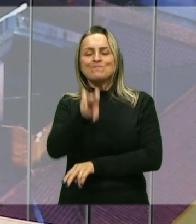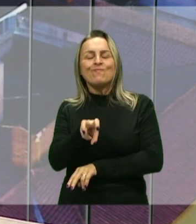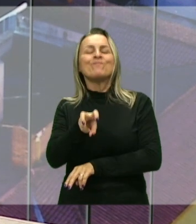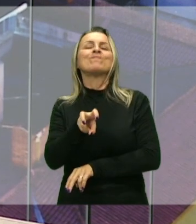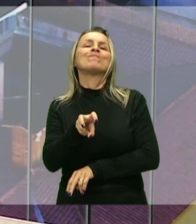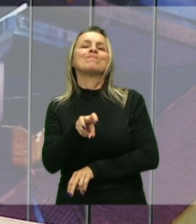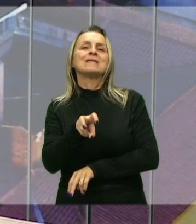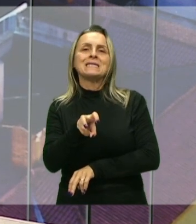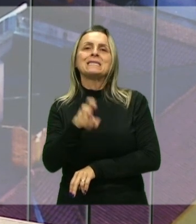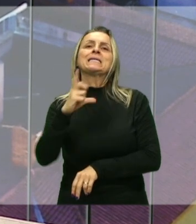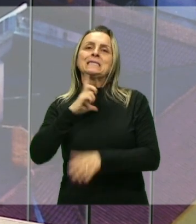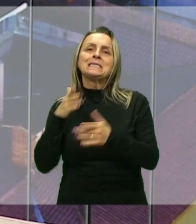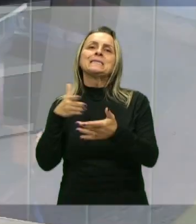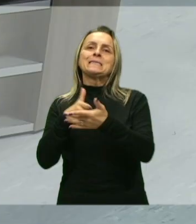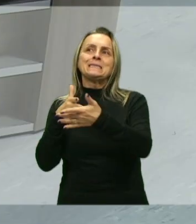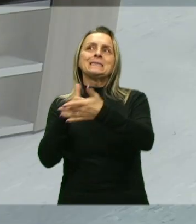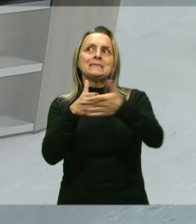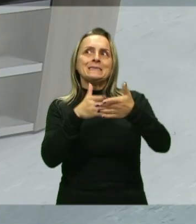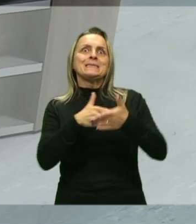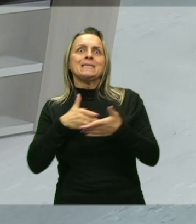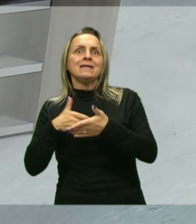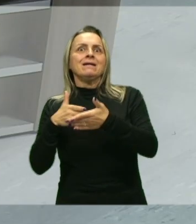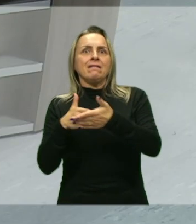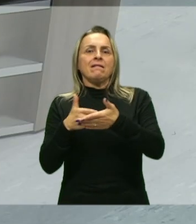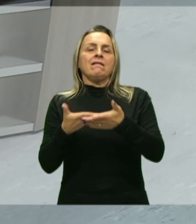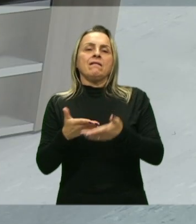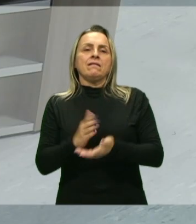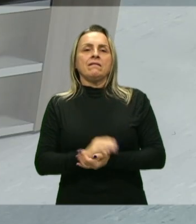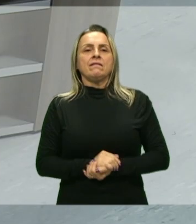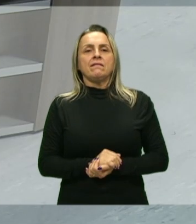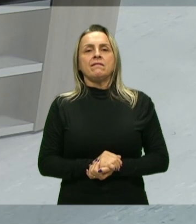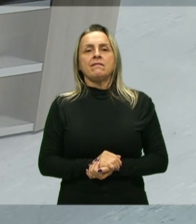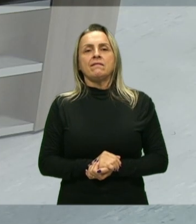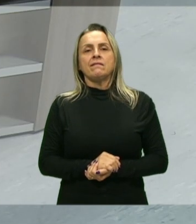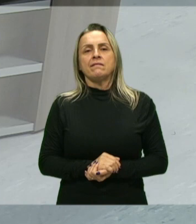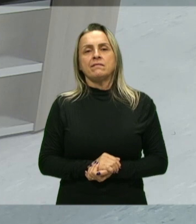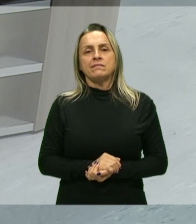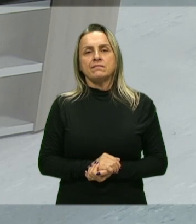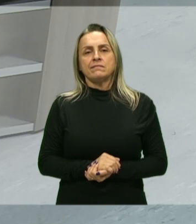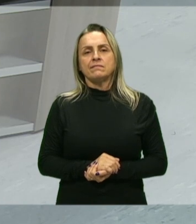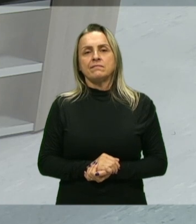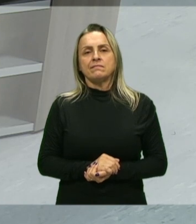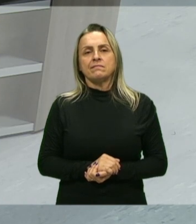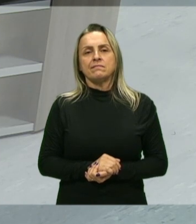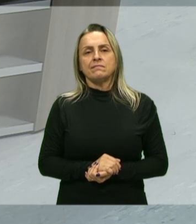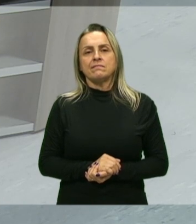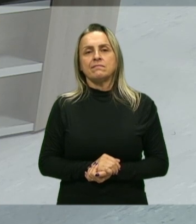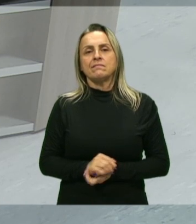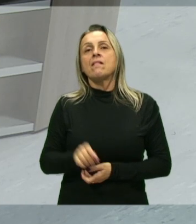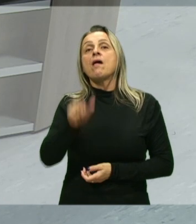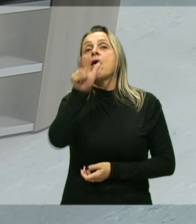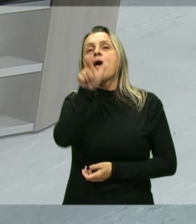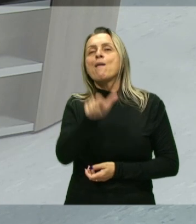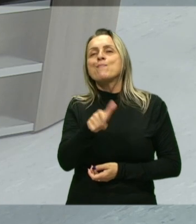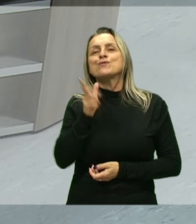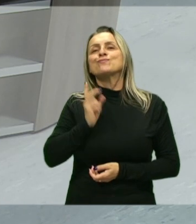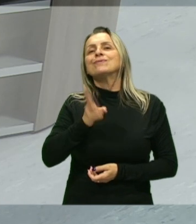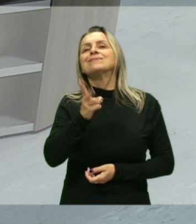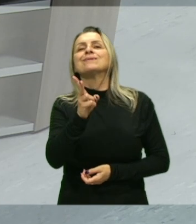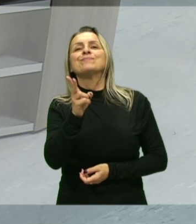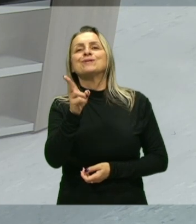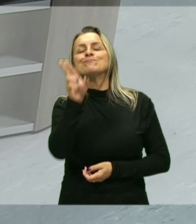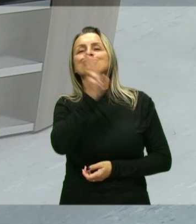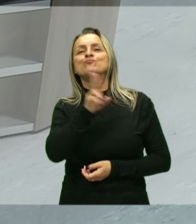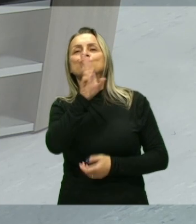entrar num, né, o pessoal usa muito aquele ditado, o cego não perdido num tiroteio. Então,